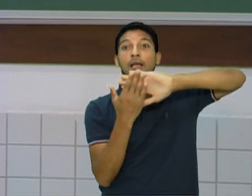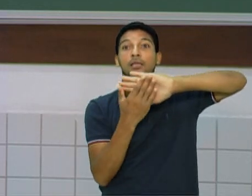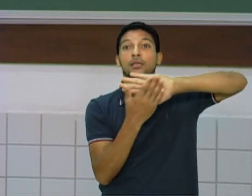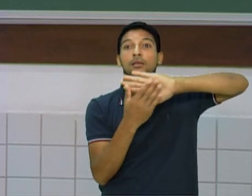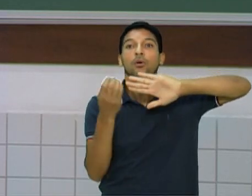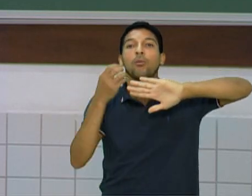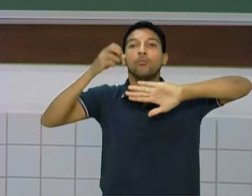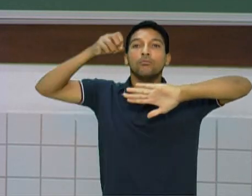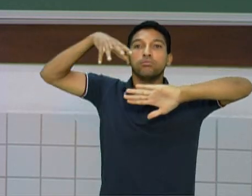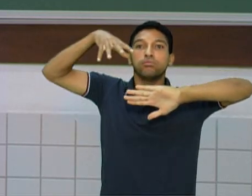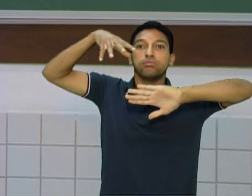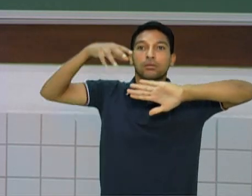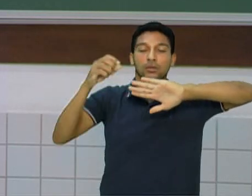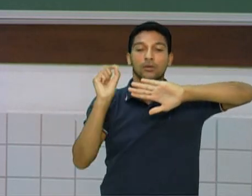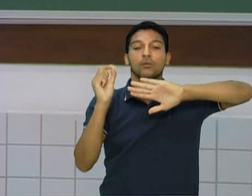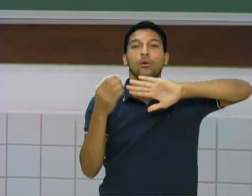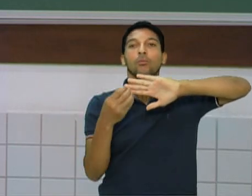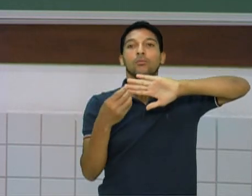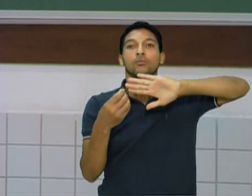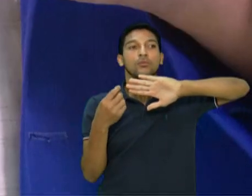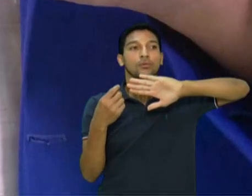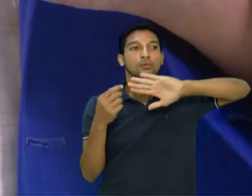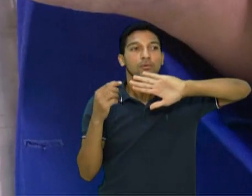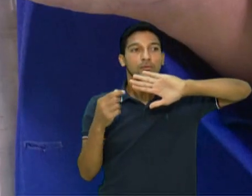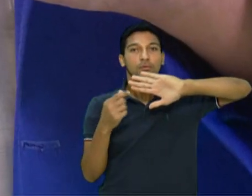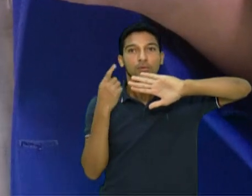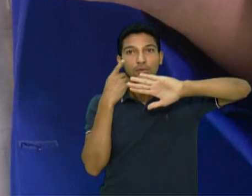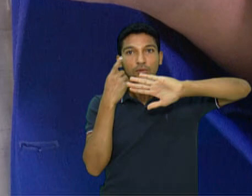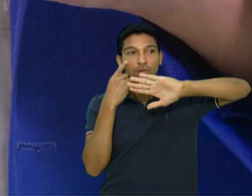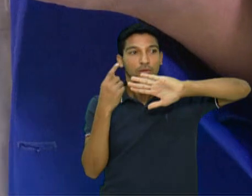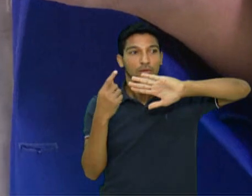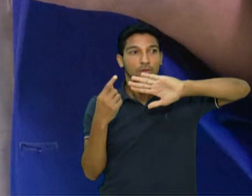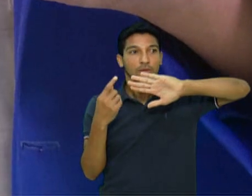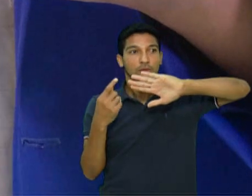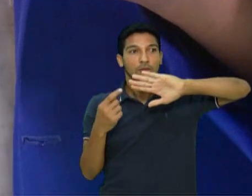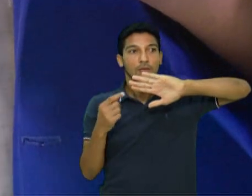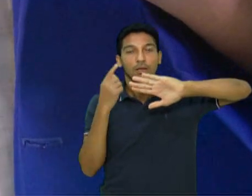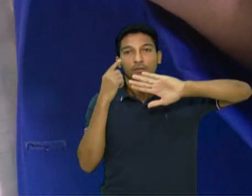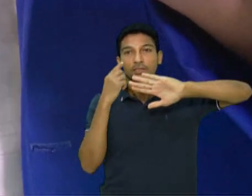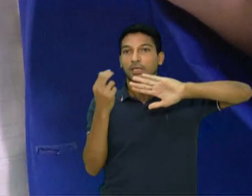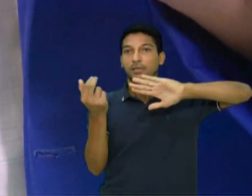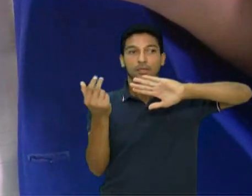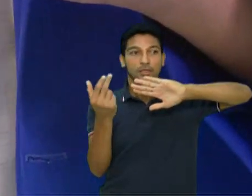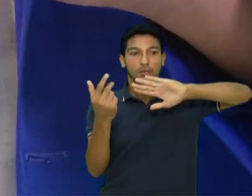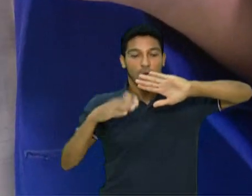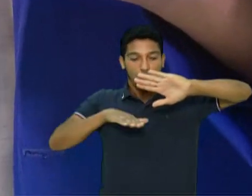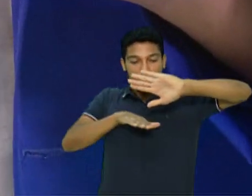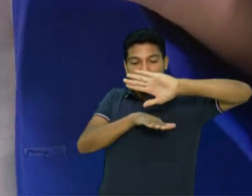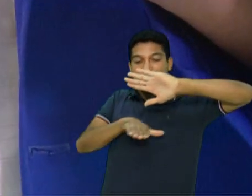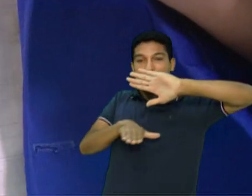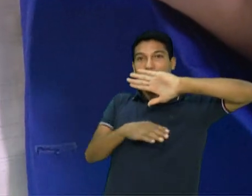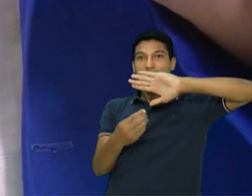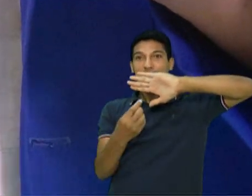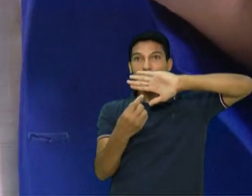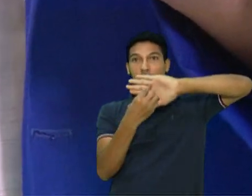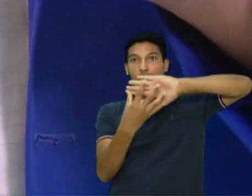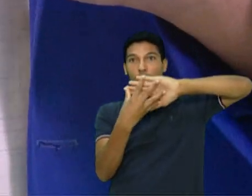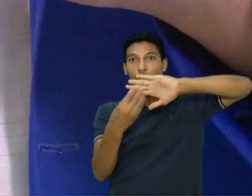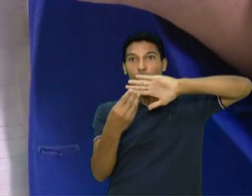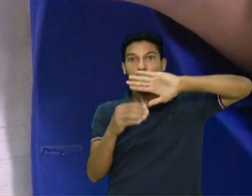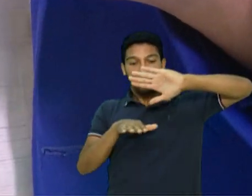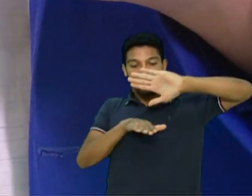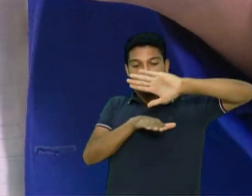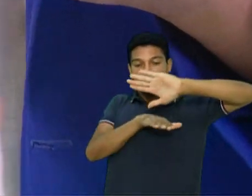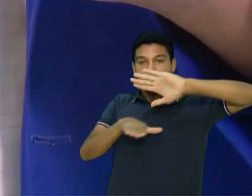aqui, só da face que está aqui, né? Você concorda que o que vai ser projetado vai ser exatamente a linha, né, que é o lado